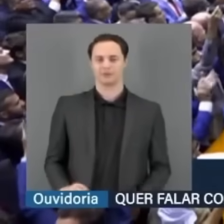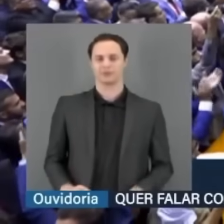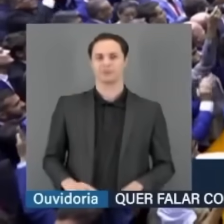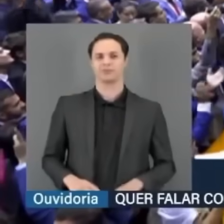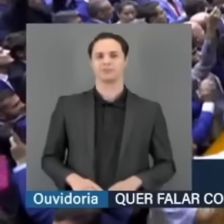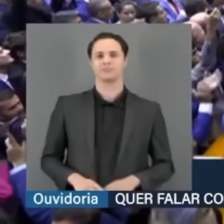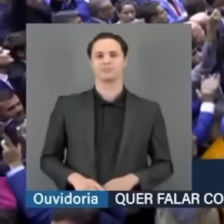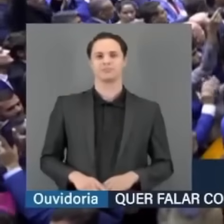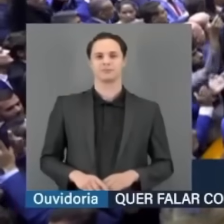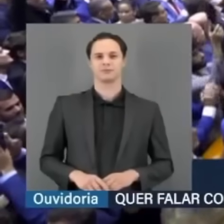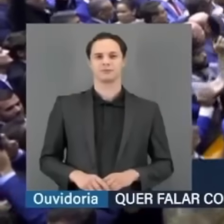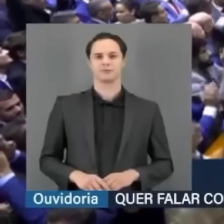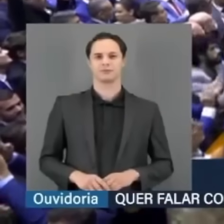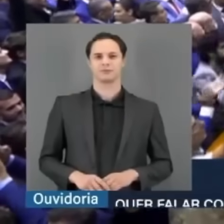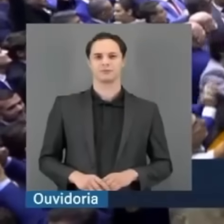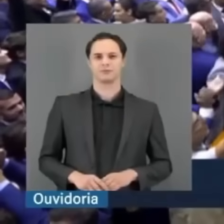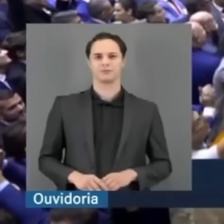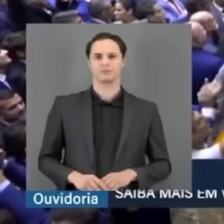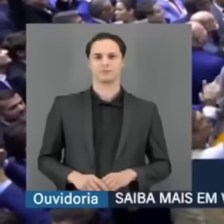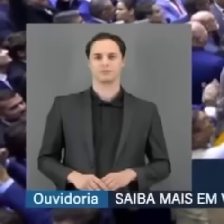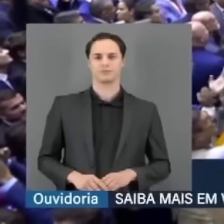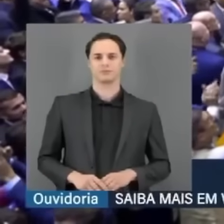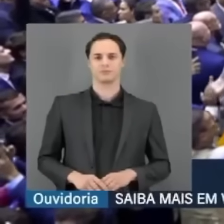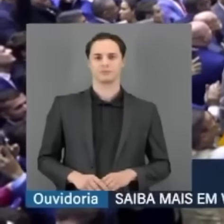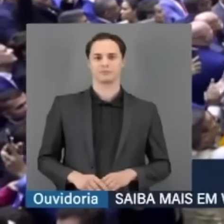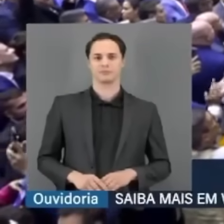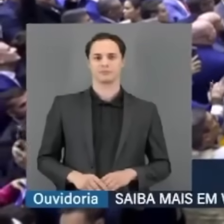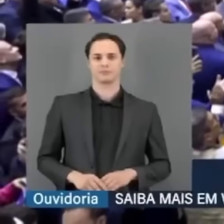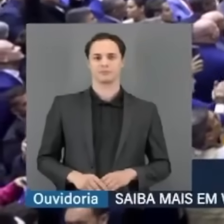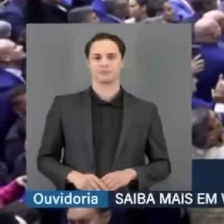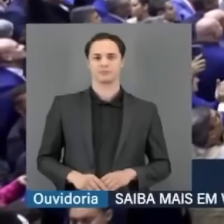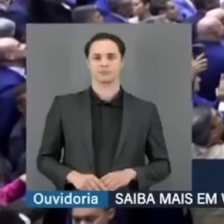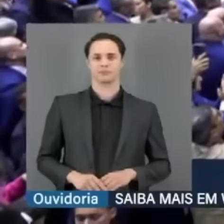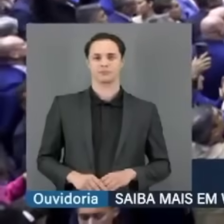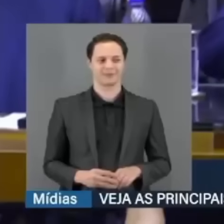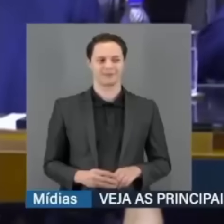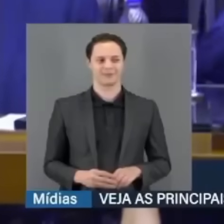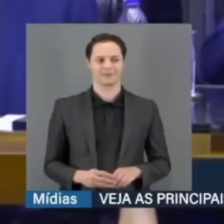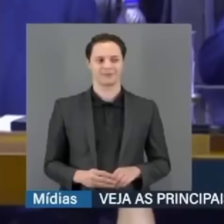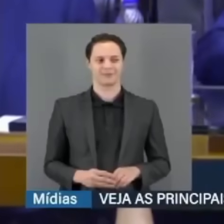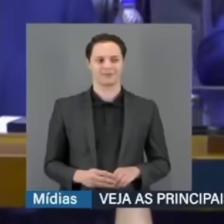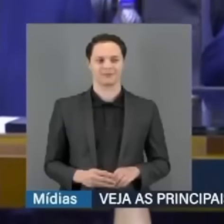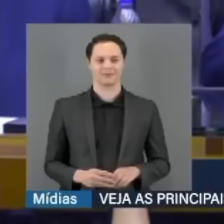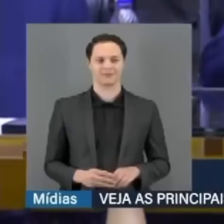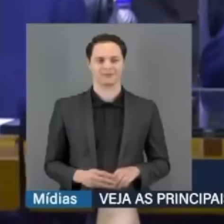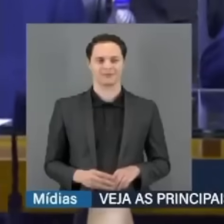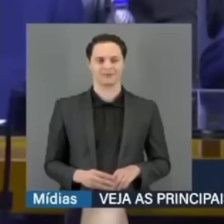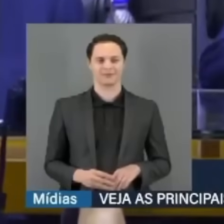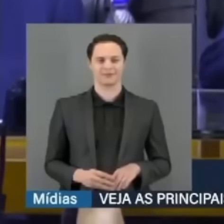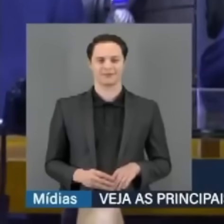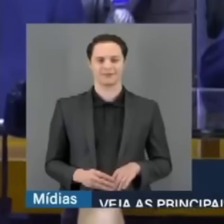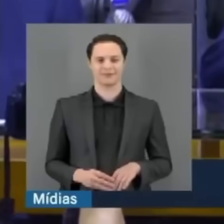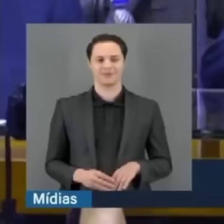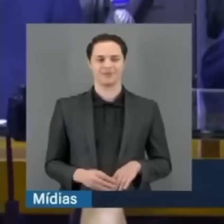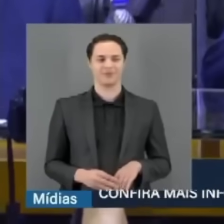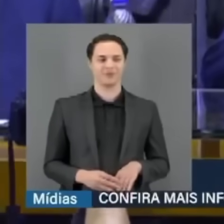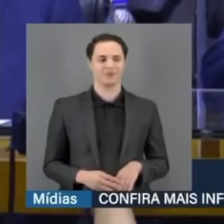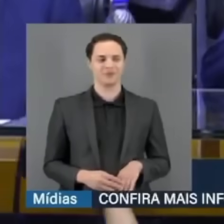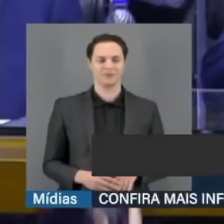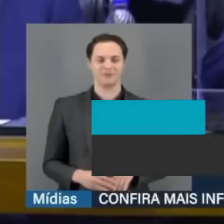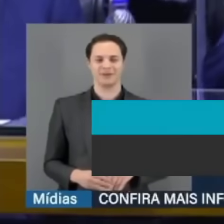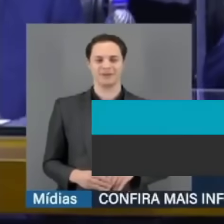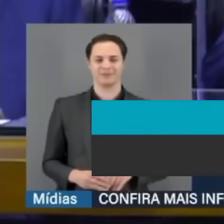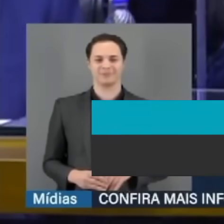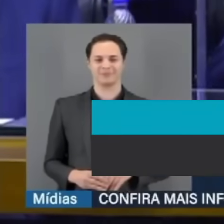de 2023 que institui a reforma tributária a cerimônia realizada no plenário da câmara contou com a